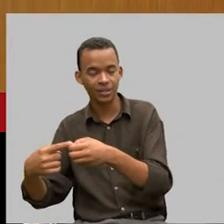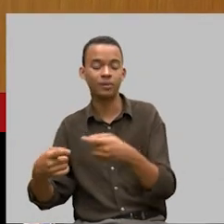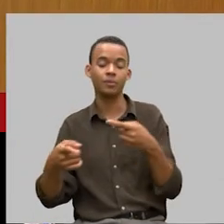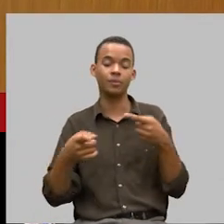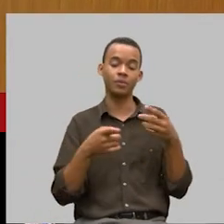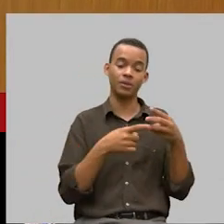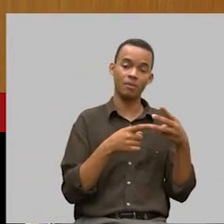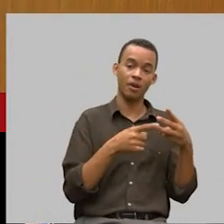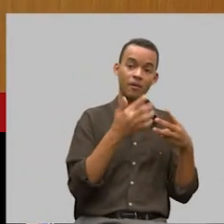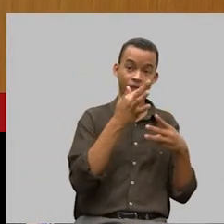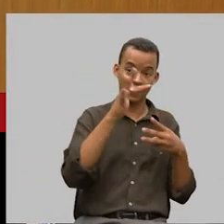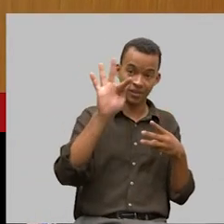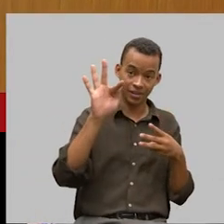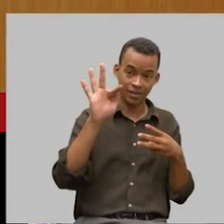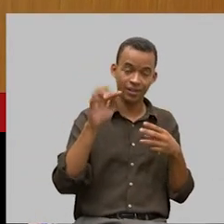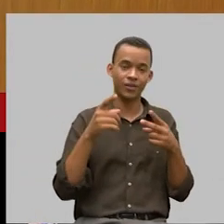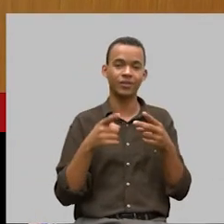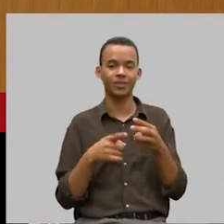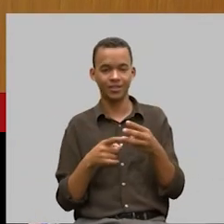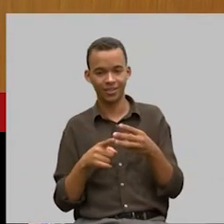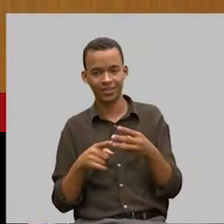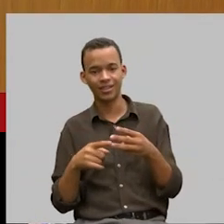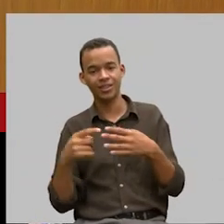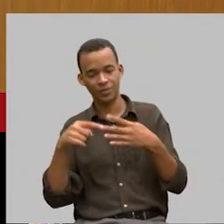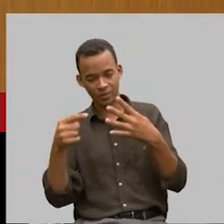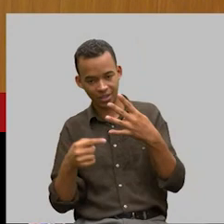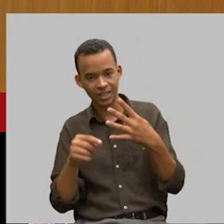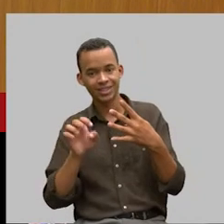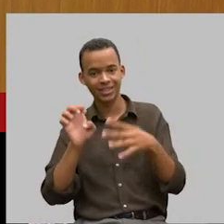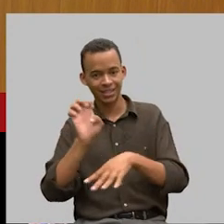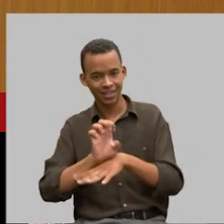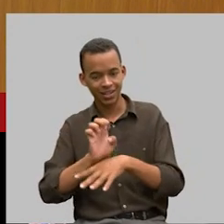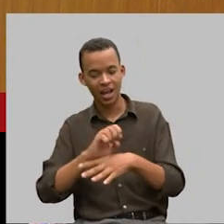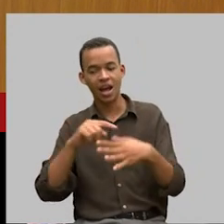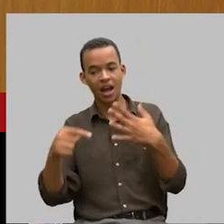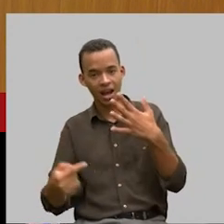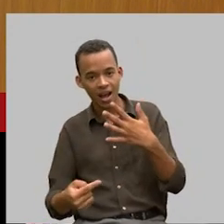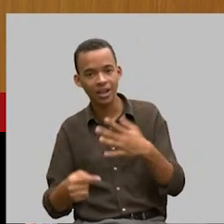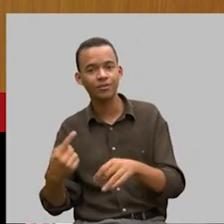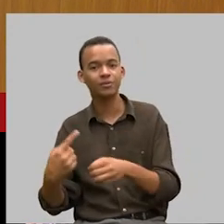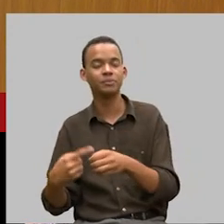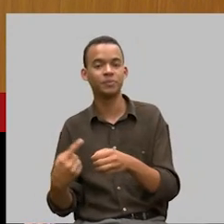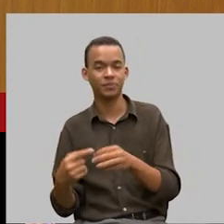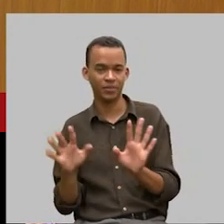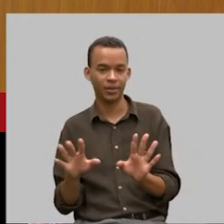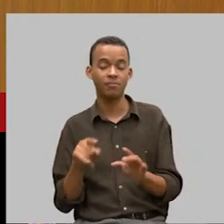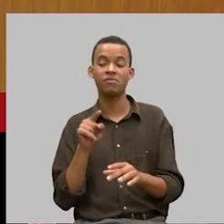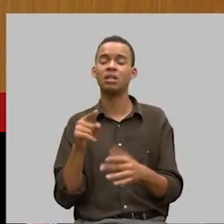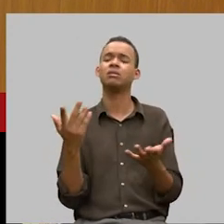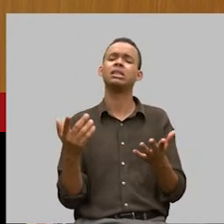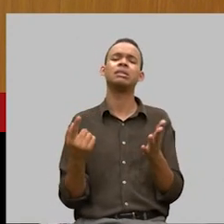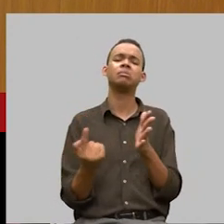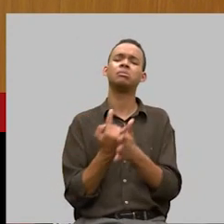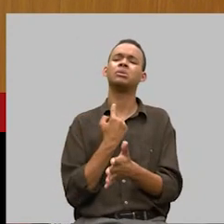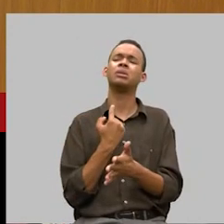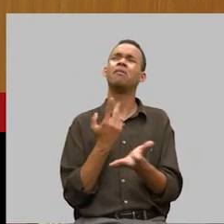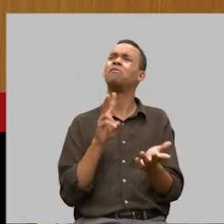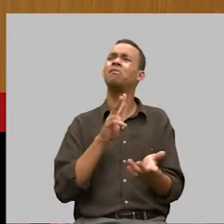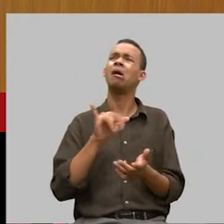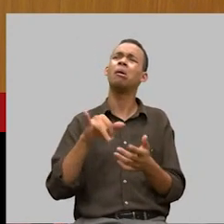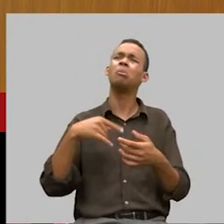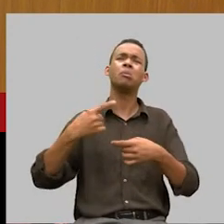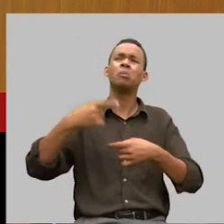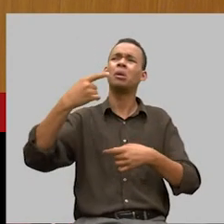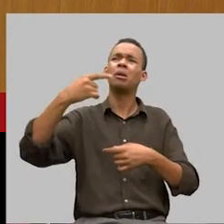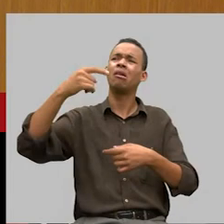WhatsApp enquanto a gente tá organizando essa conferência Que pergunta assim Ah mas vai discutir a Nacional sem ter discutido Municipal